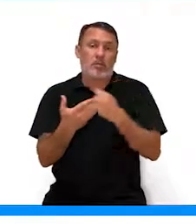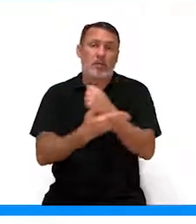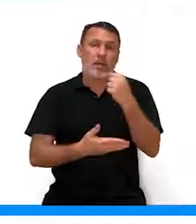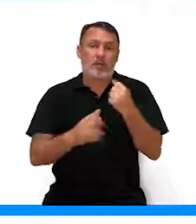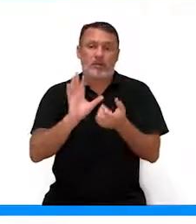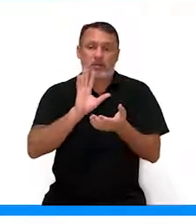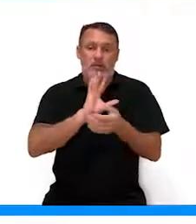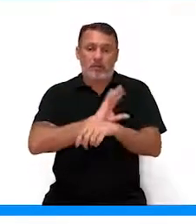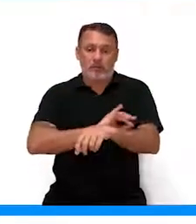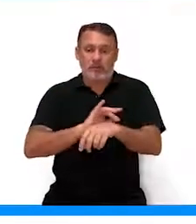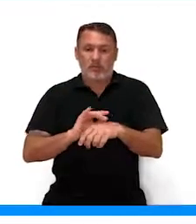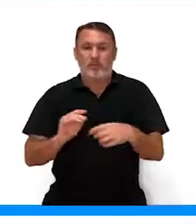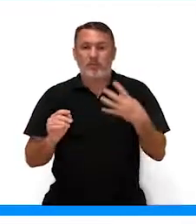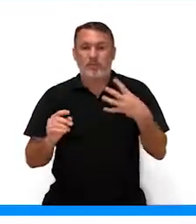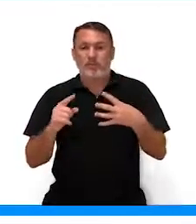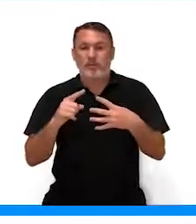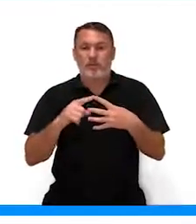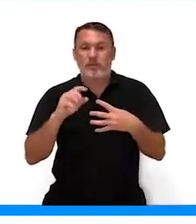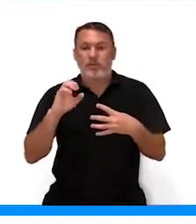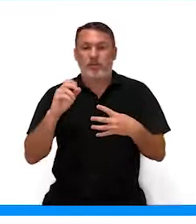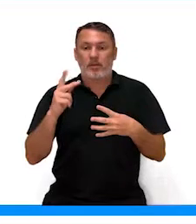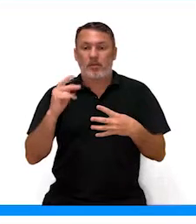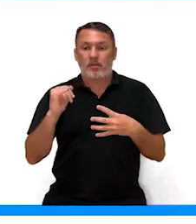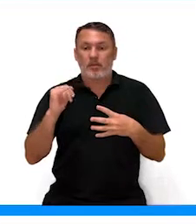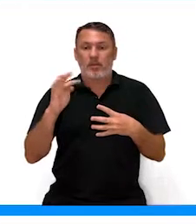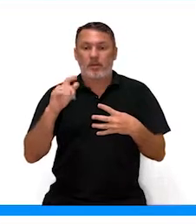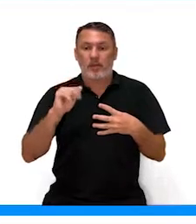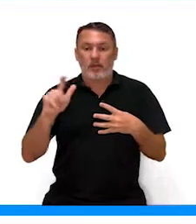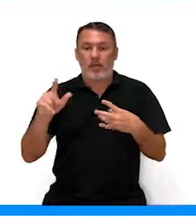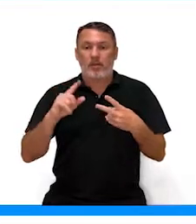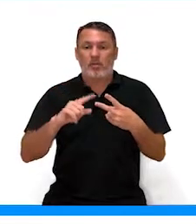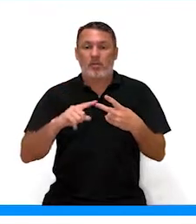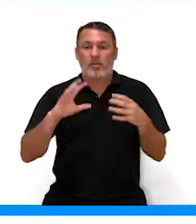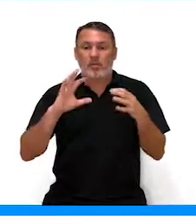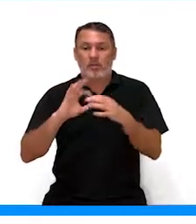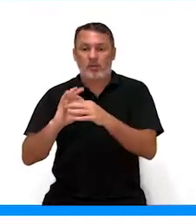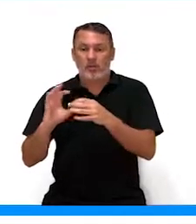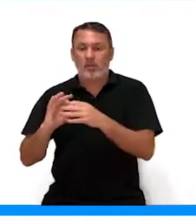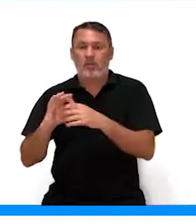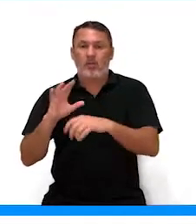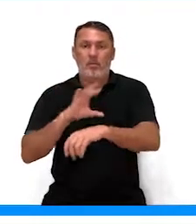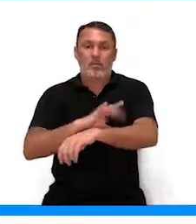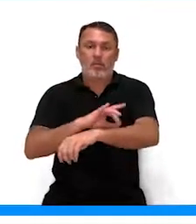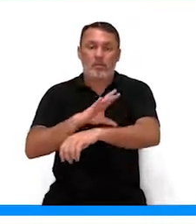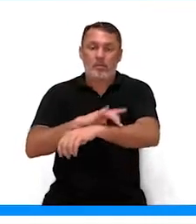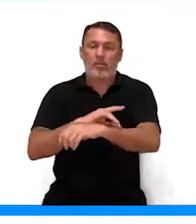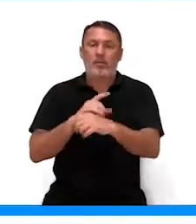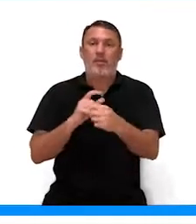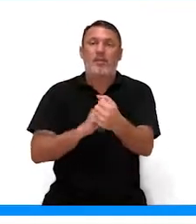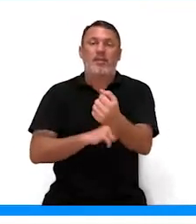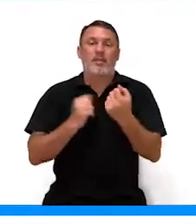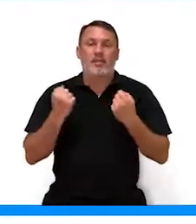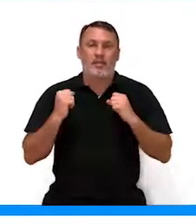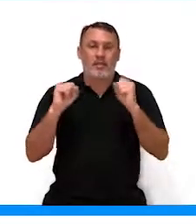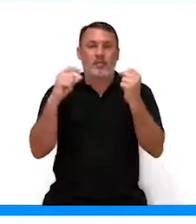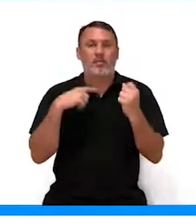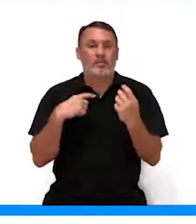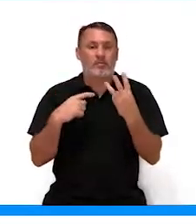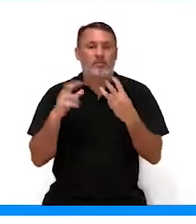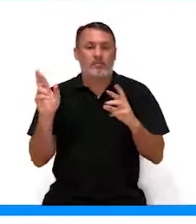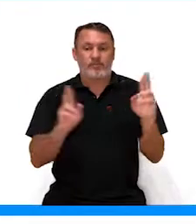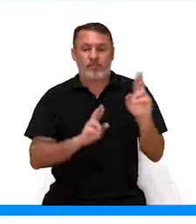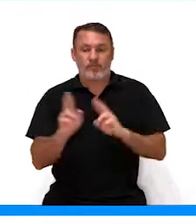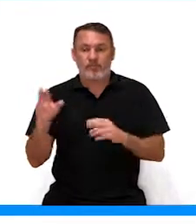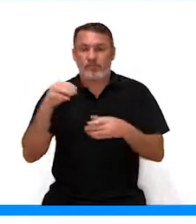tipos básicos aí de tecidos: o epitelial, o conjuntivo, o muscular e o nervoso. Então, os nossos